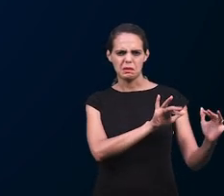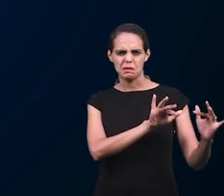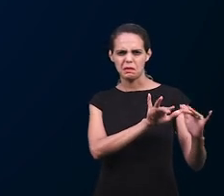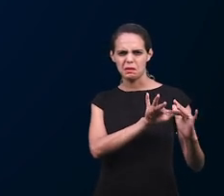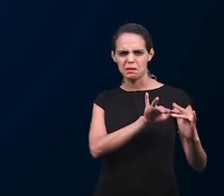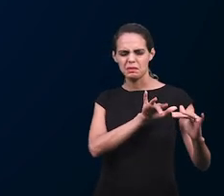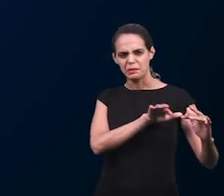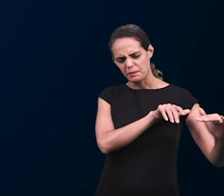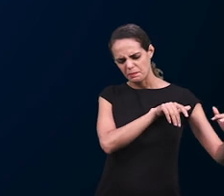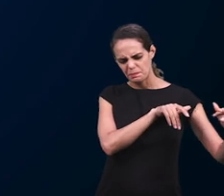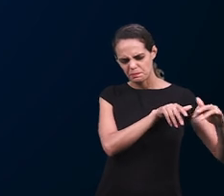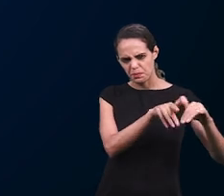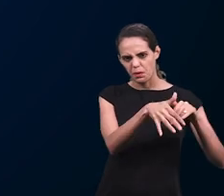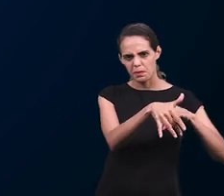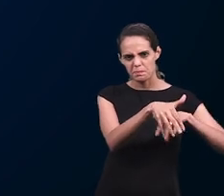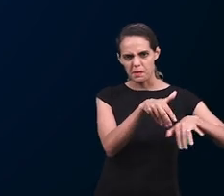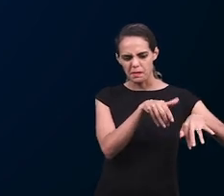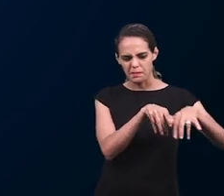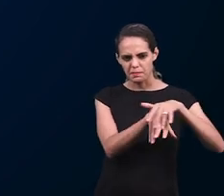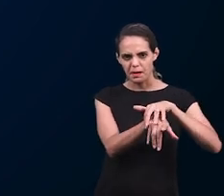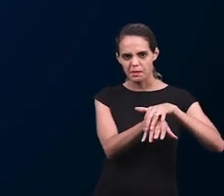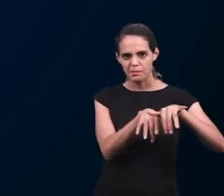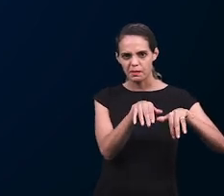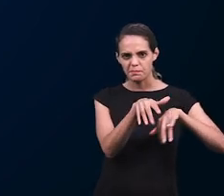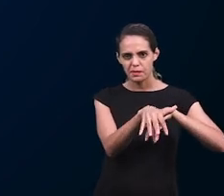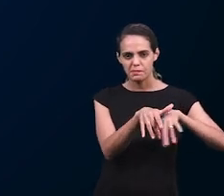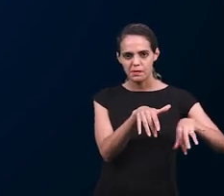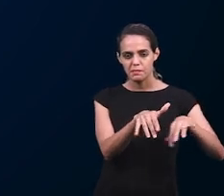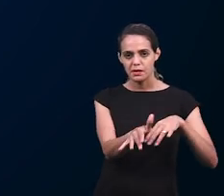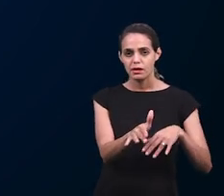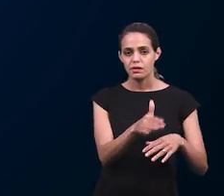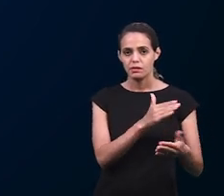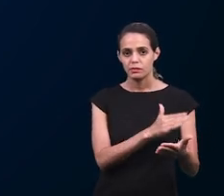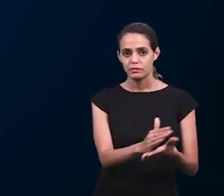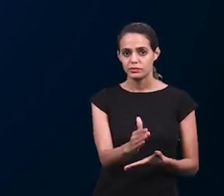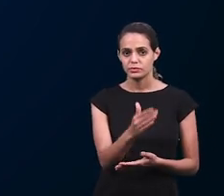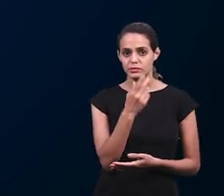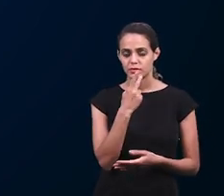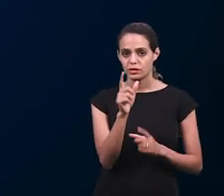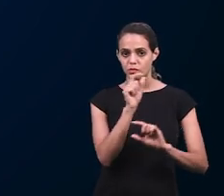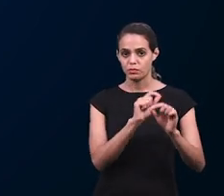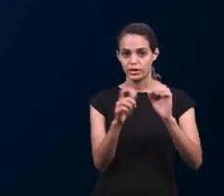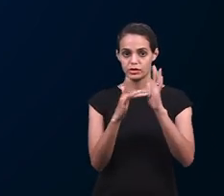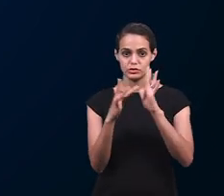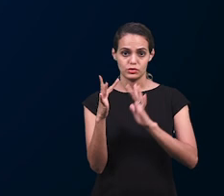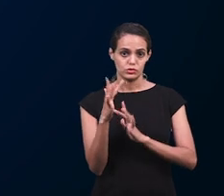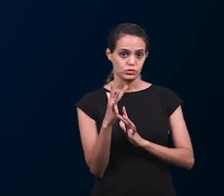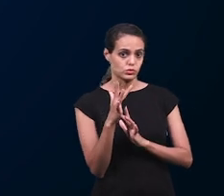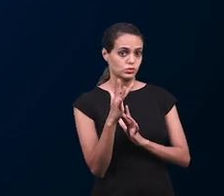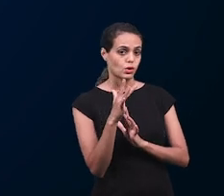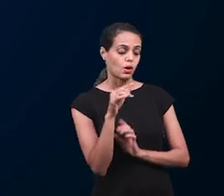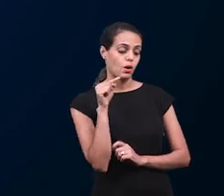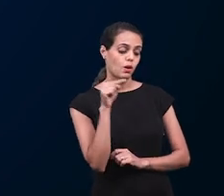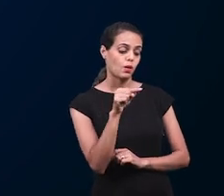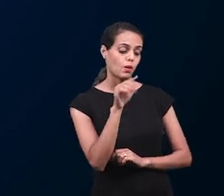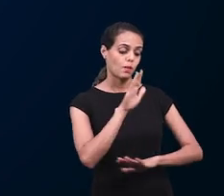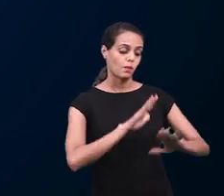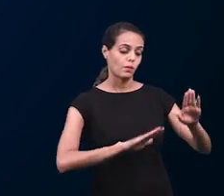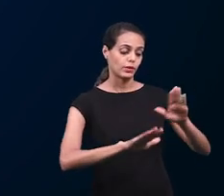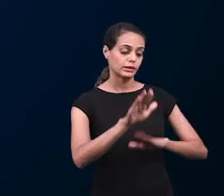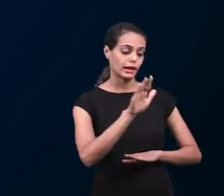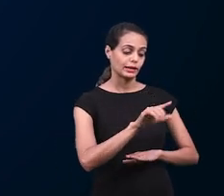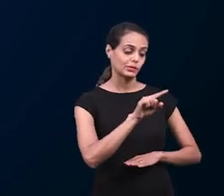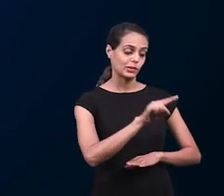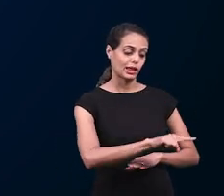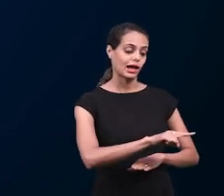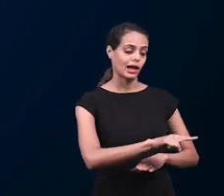de sorte que se atropelavam uns aos outros, começou a dizer aos seus discípulos: acautelai-vos primeiramente do